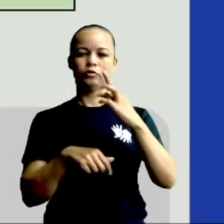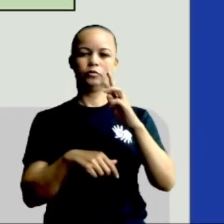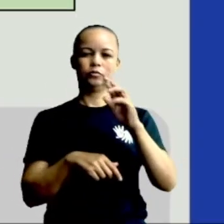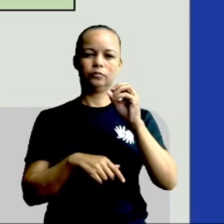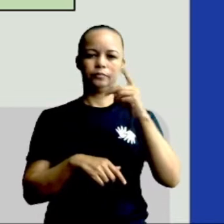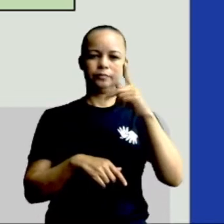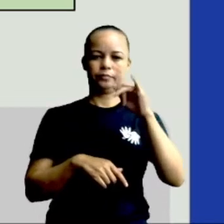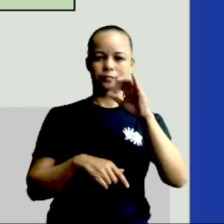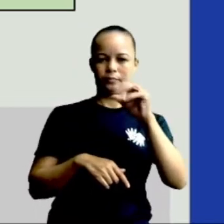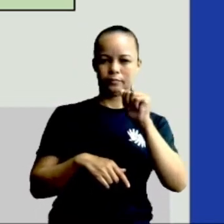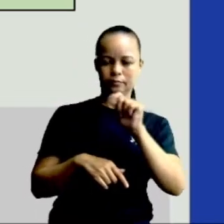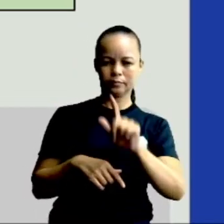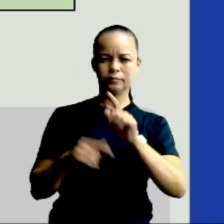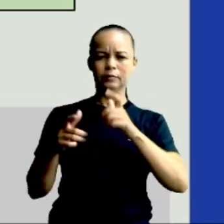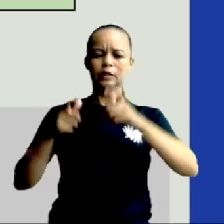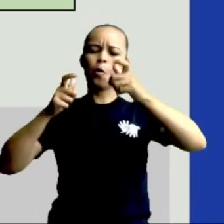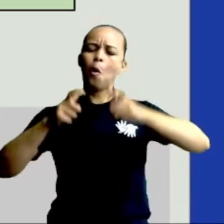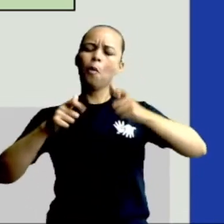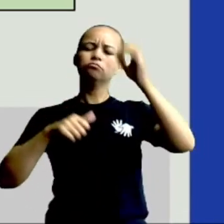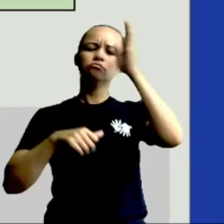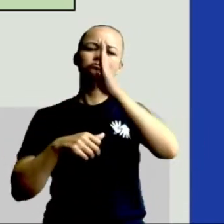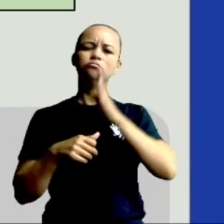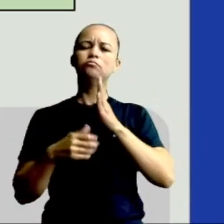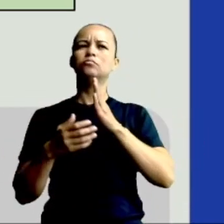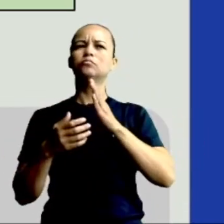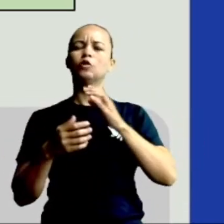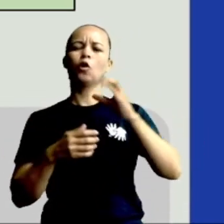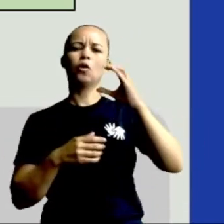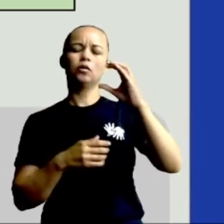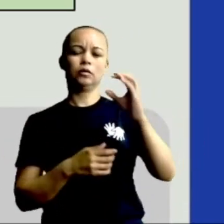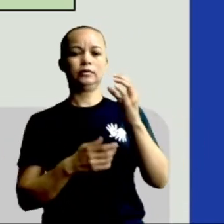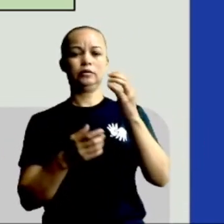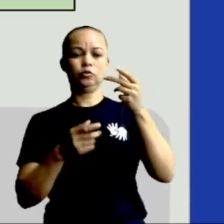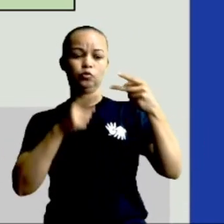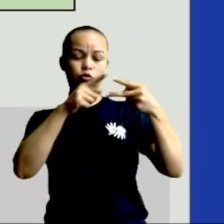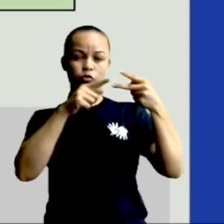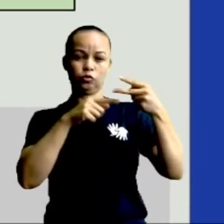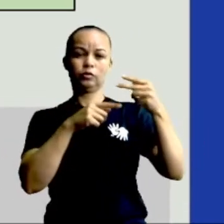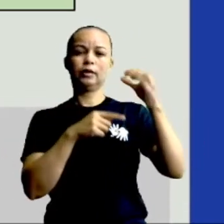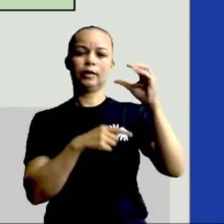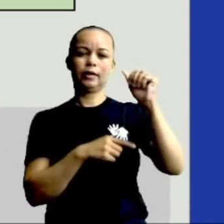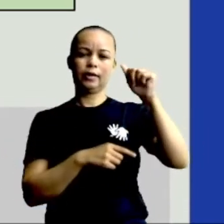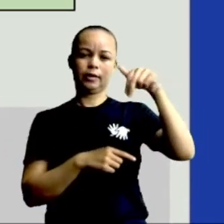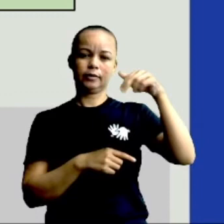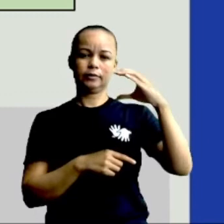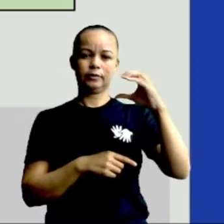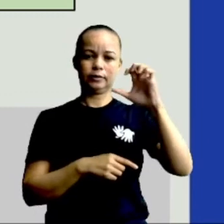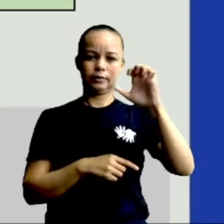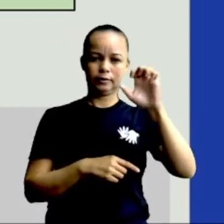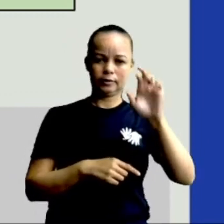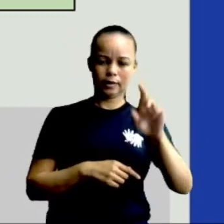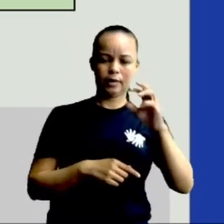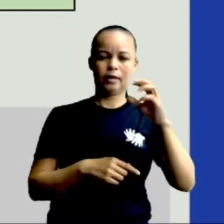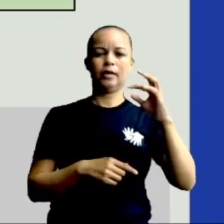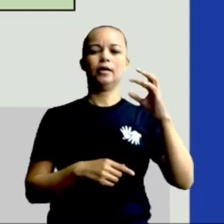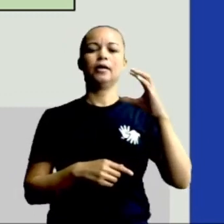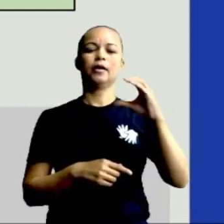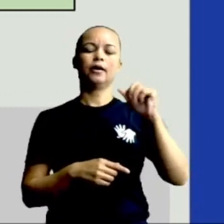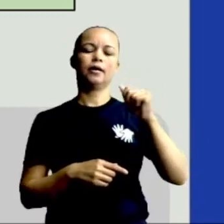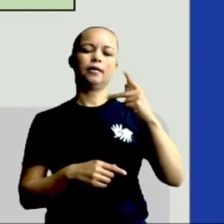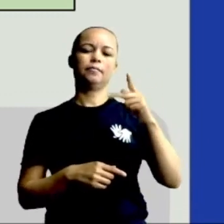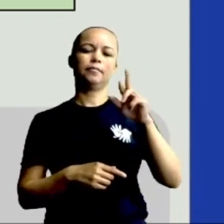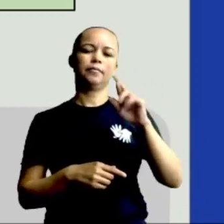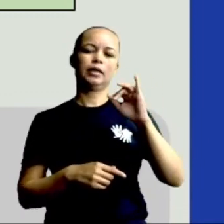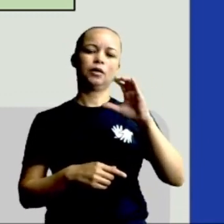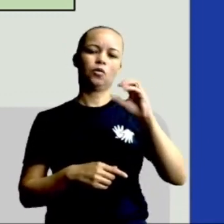Brasil, por ser um país localizado entre os trópicos de Câncer e de Capricórnio, e está situado bem próximo da linha do